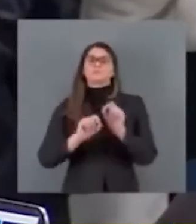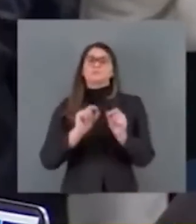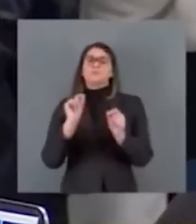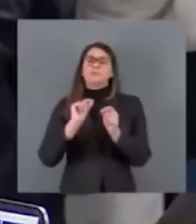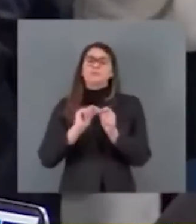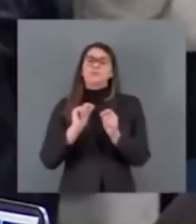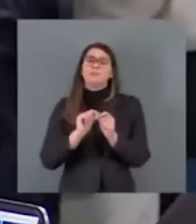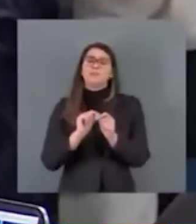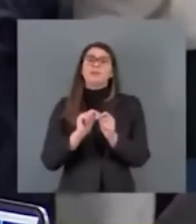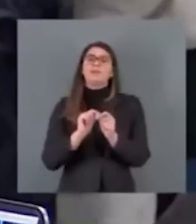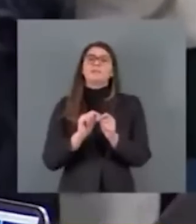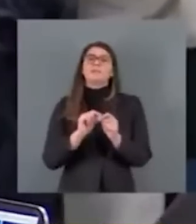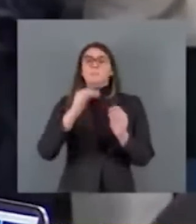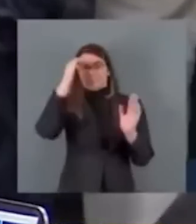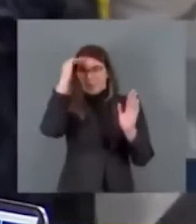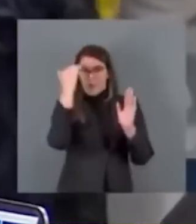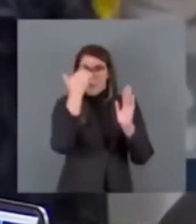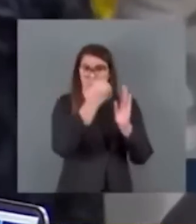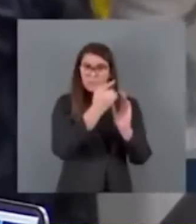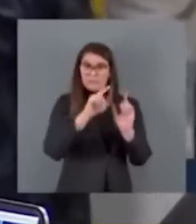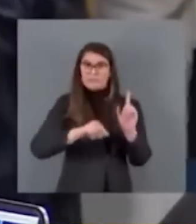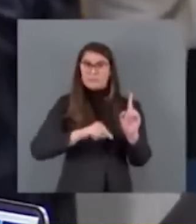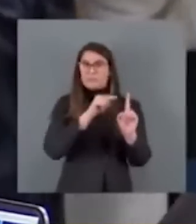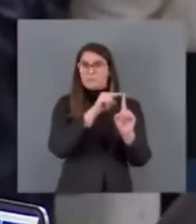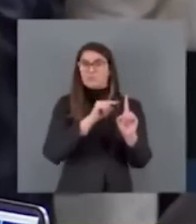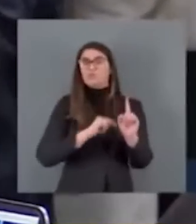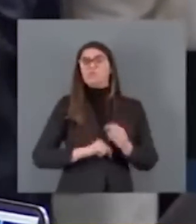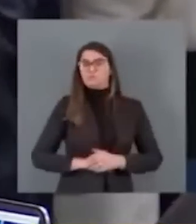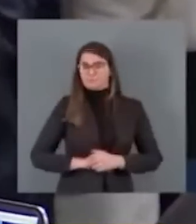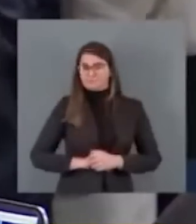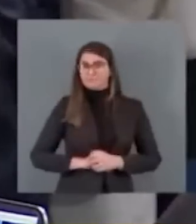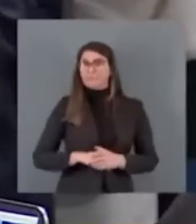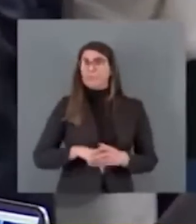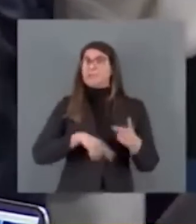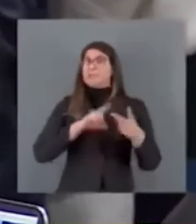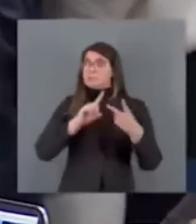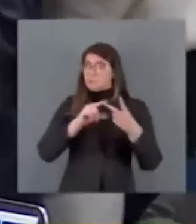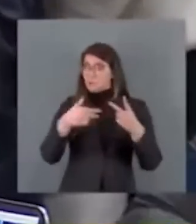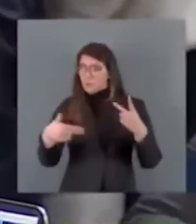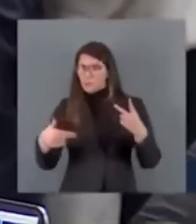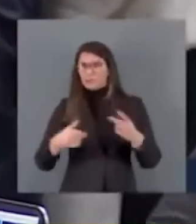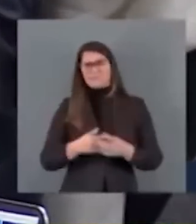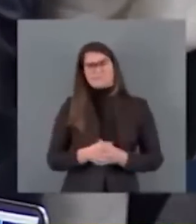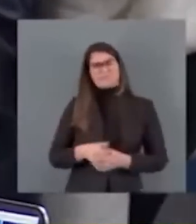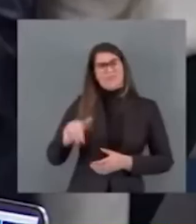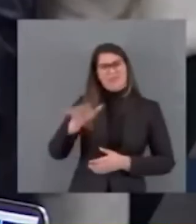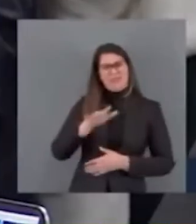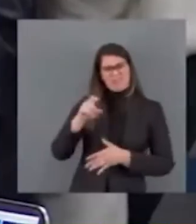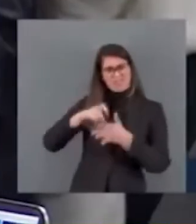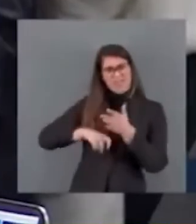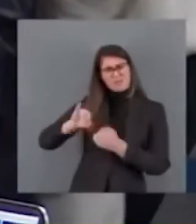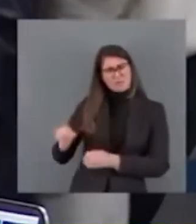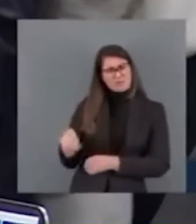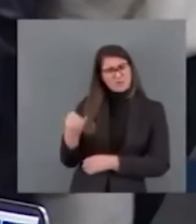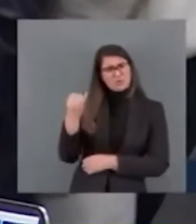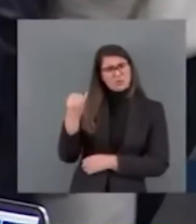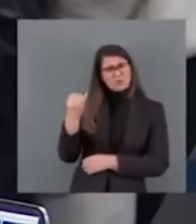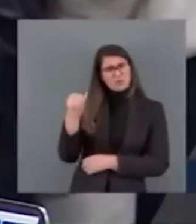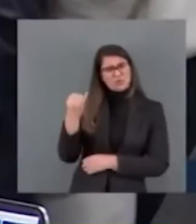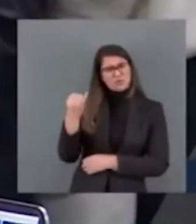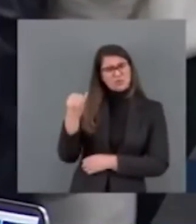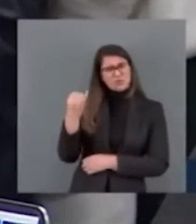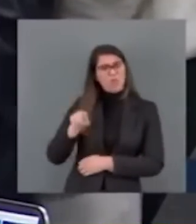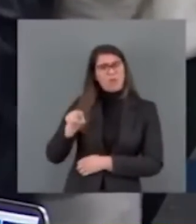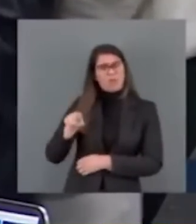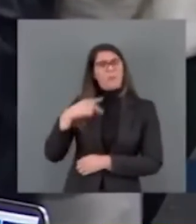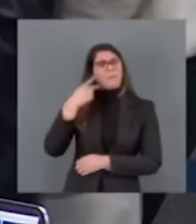feito para cumprir esse objetivo outra coisa essa taxa de juros que é um instrumento